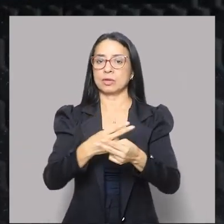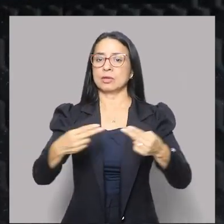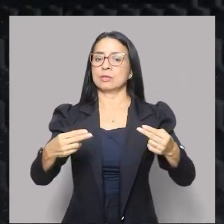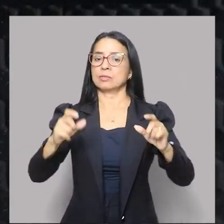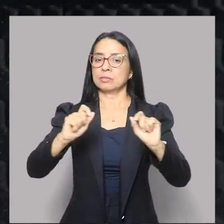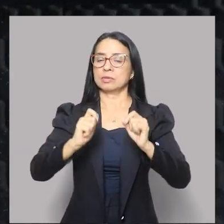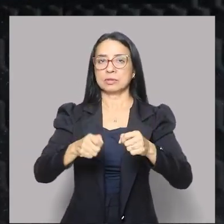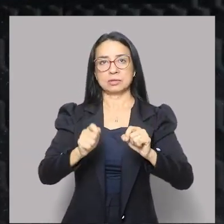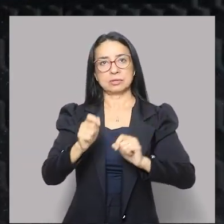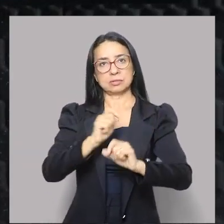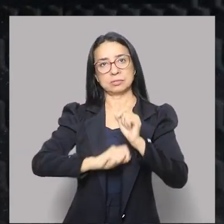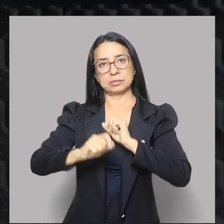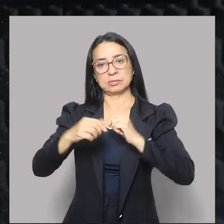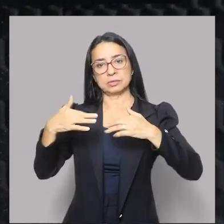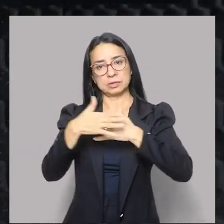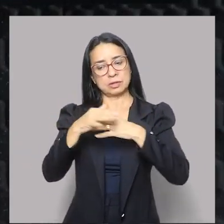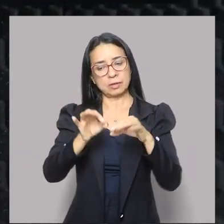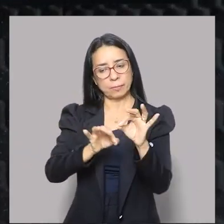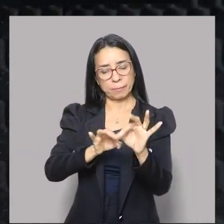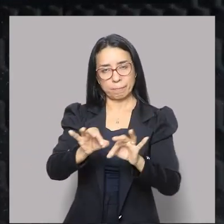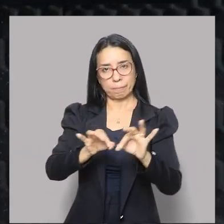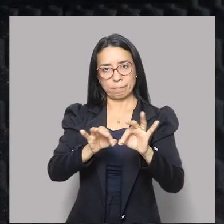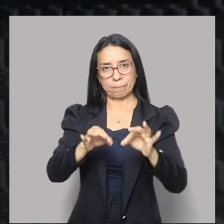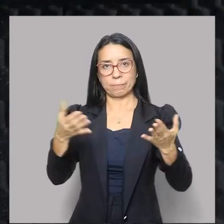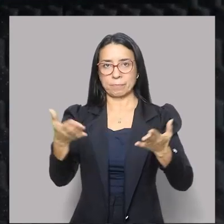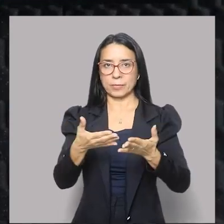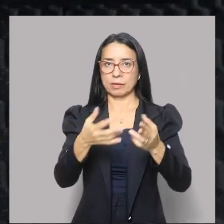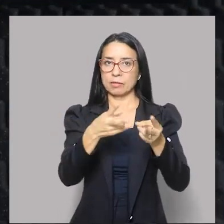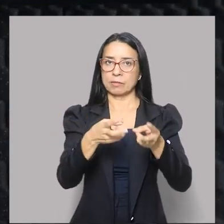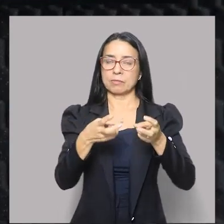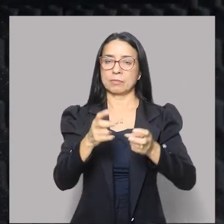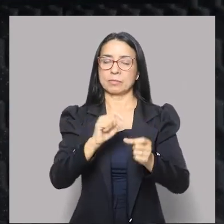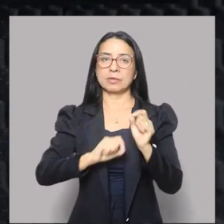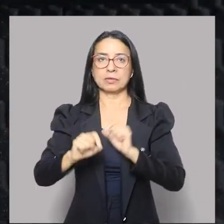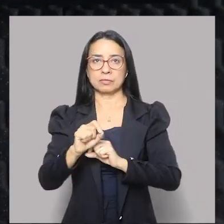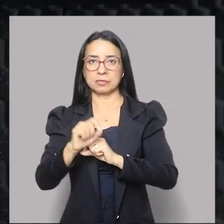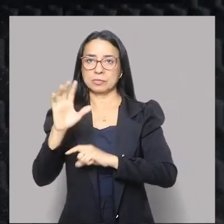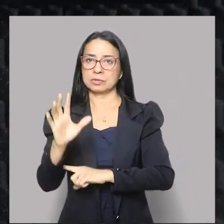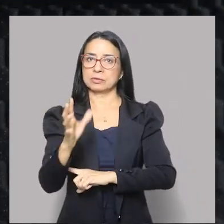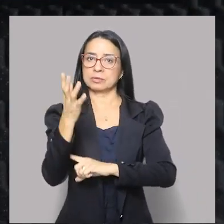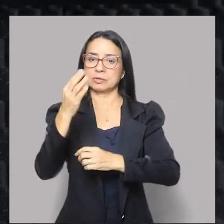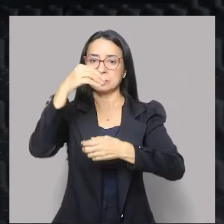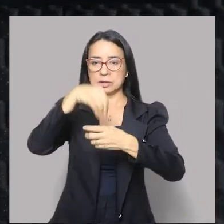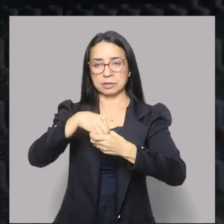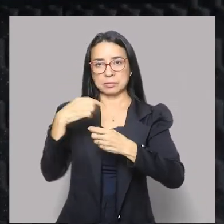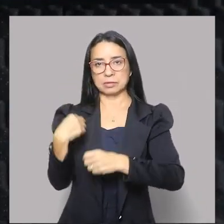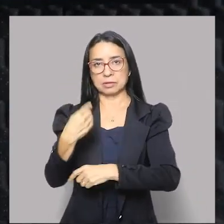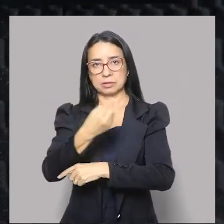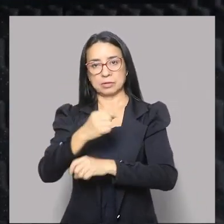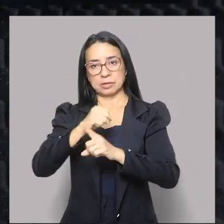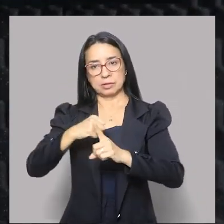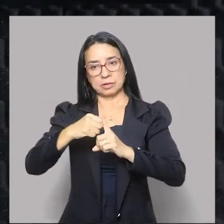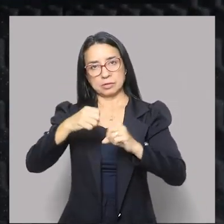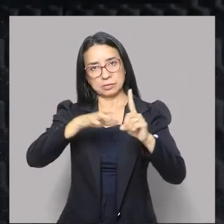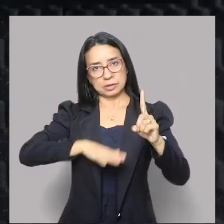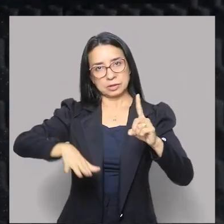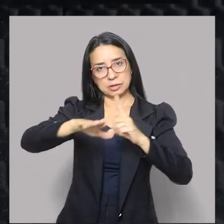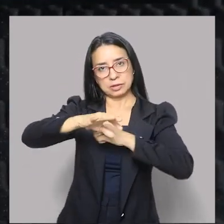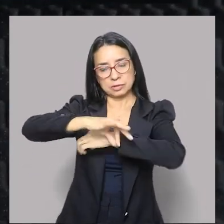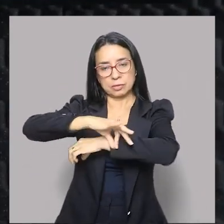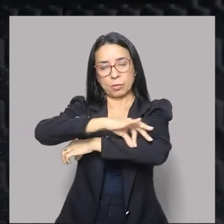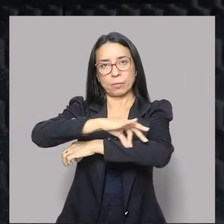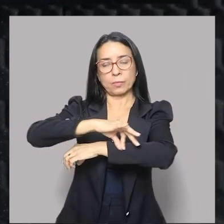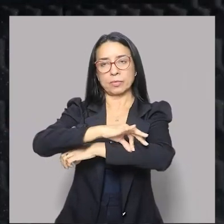necessários para que uma cidade funcione. Mas hoje nós observamos uma ocorrência dentro da nossa sociedade que é chamada de arquitetura